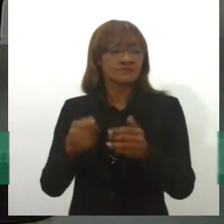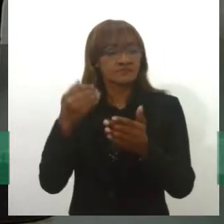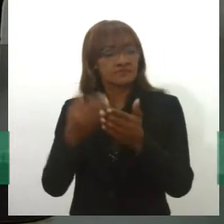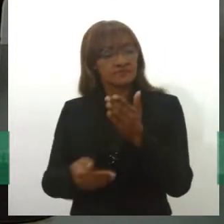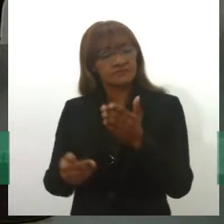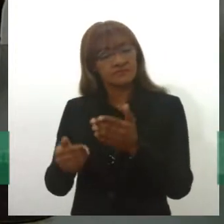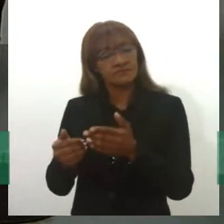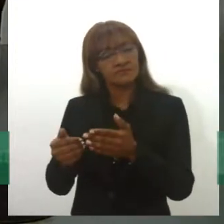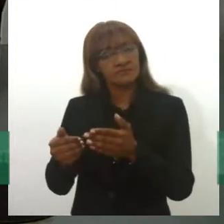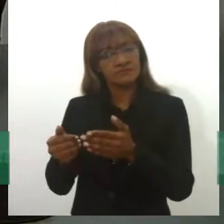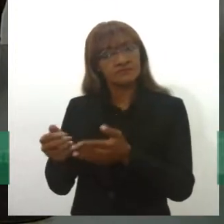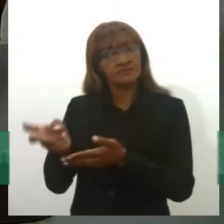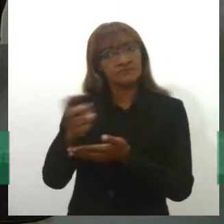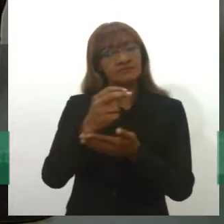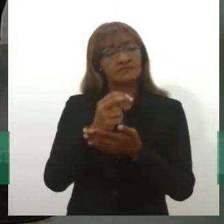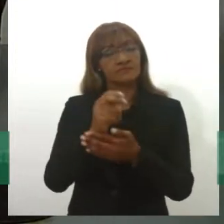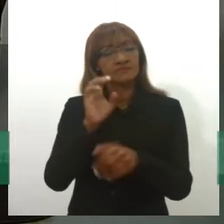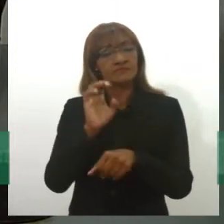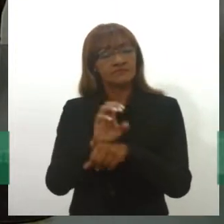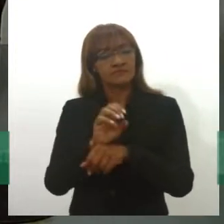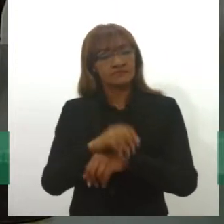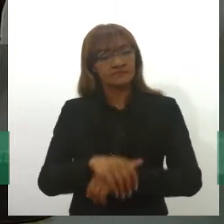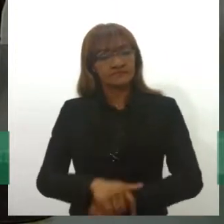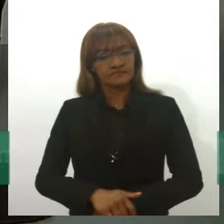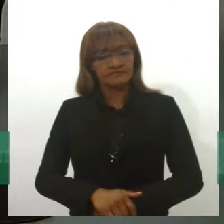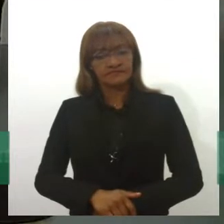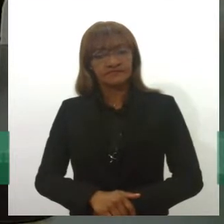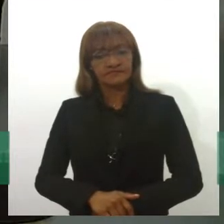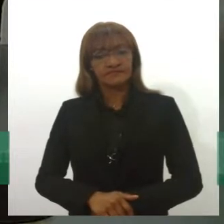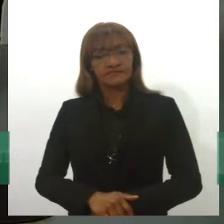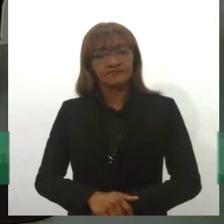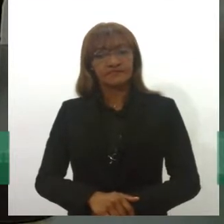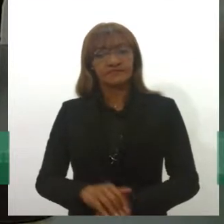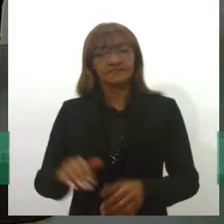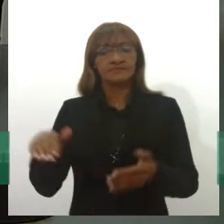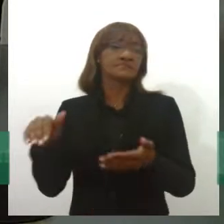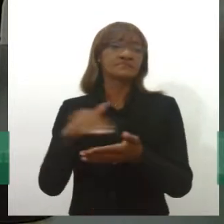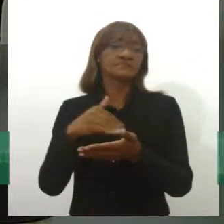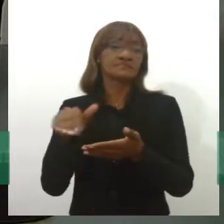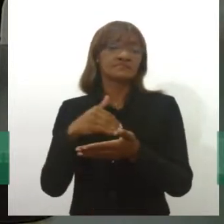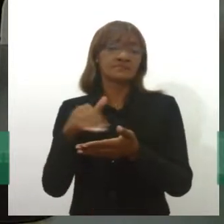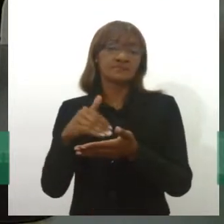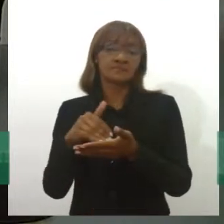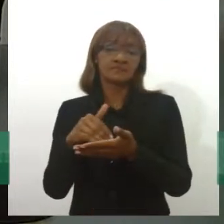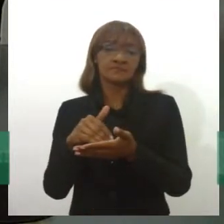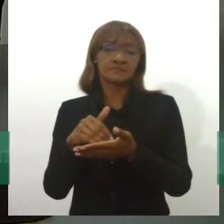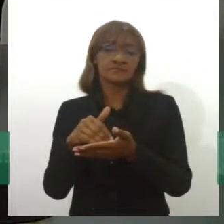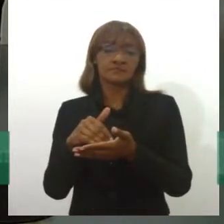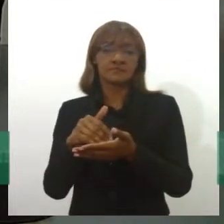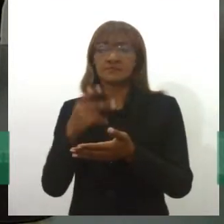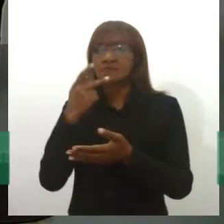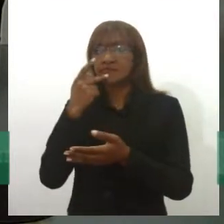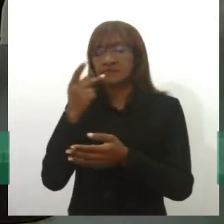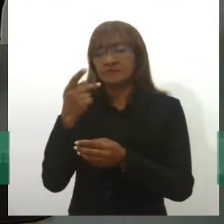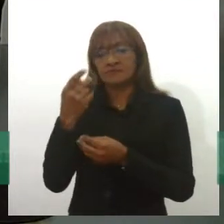os estados? Então, por enquanto, os secretários estão discutindo como vão proceder